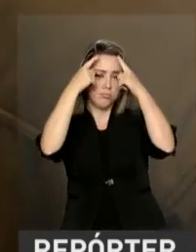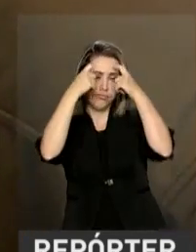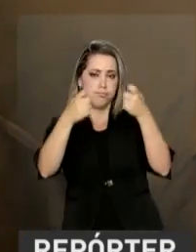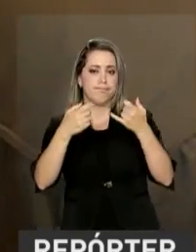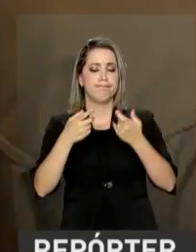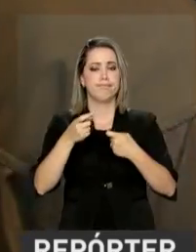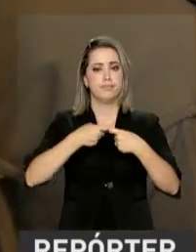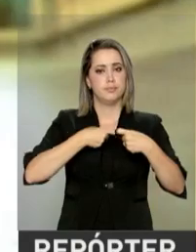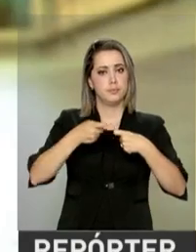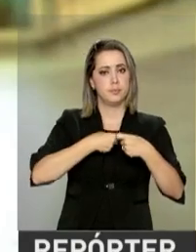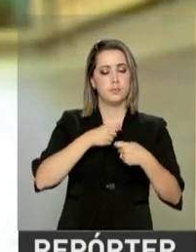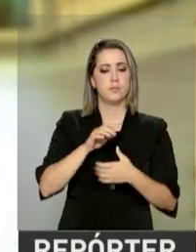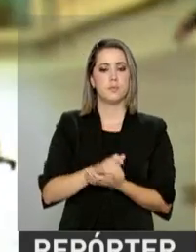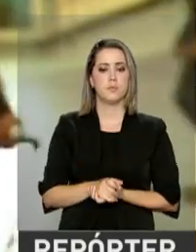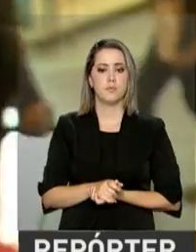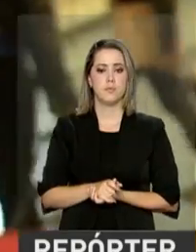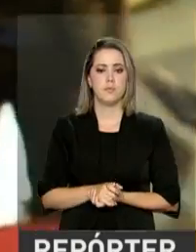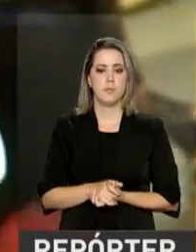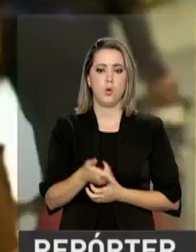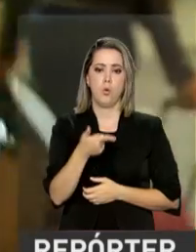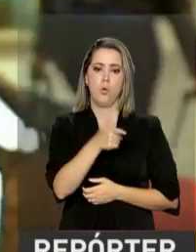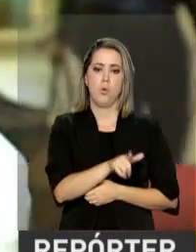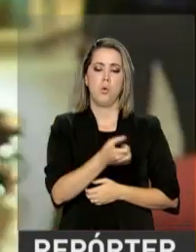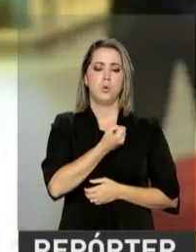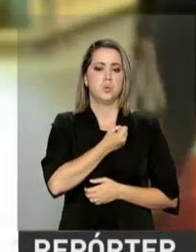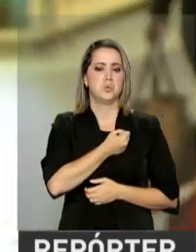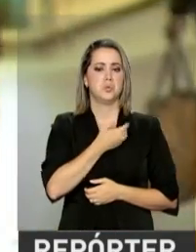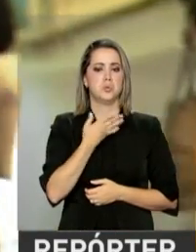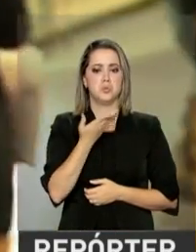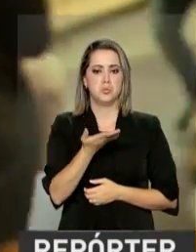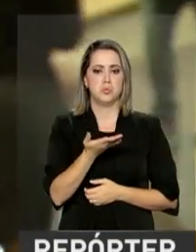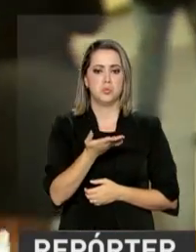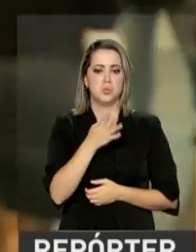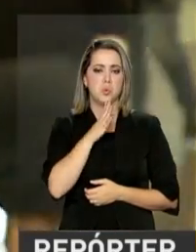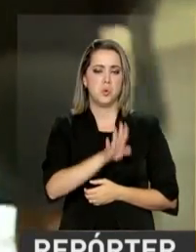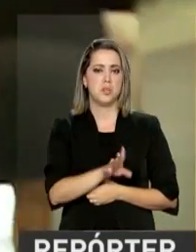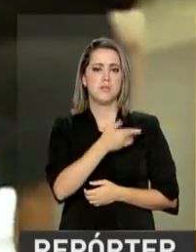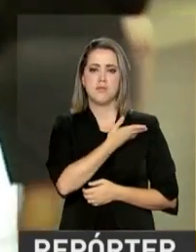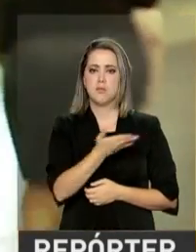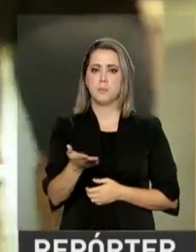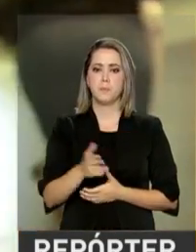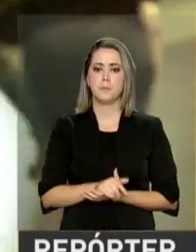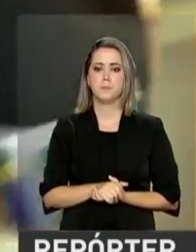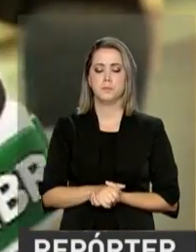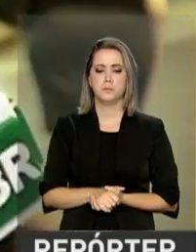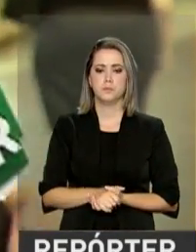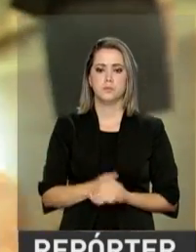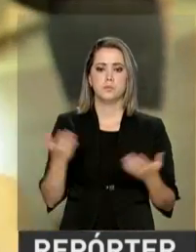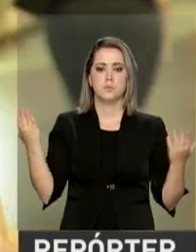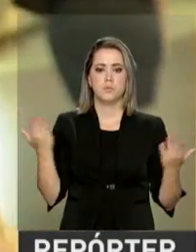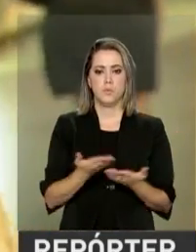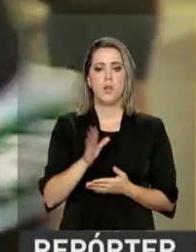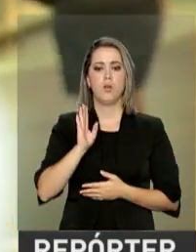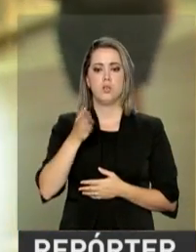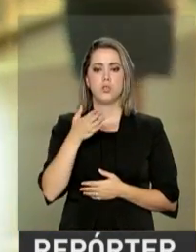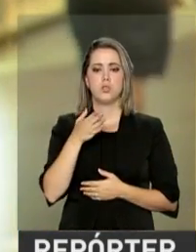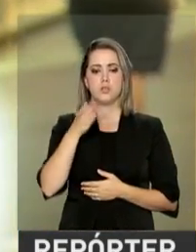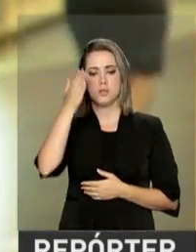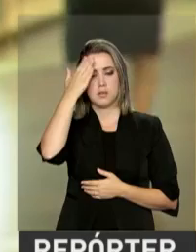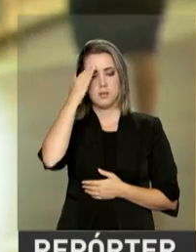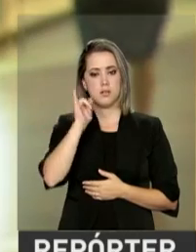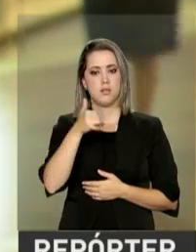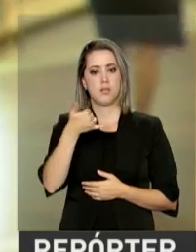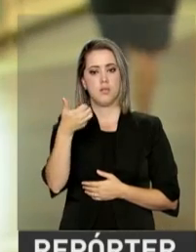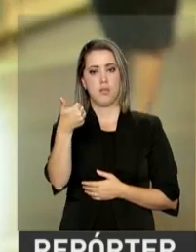sexual contra menores conheci outros números pra denúncia contra abuso ainda não não sabia e agora se souber de algum abuso